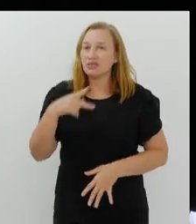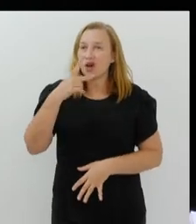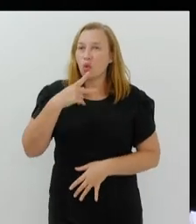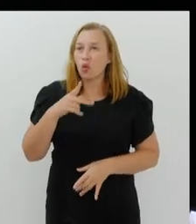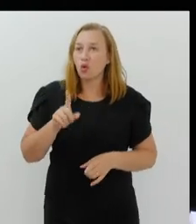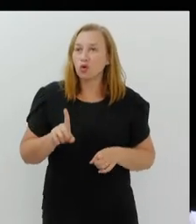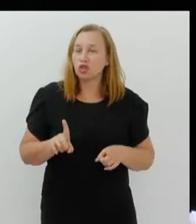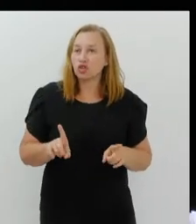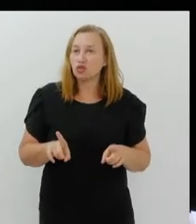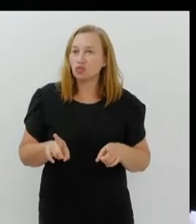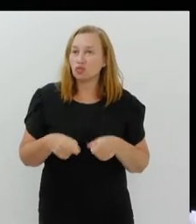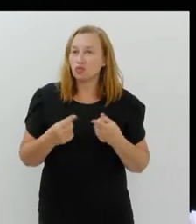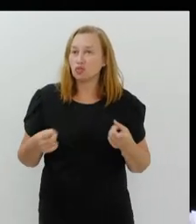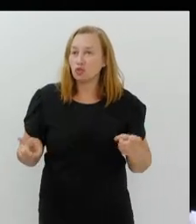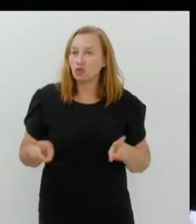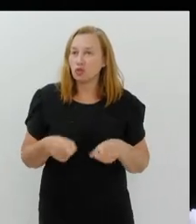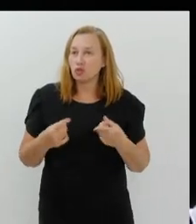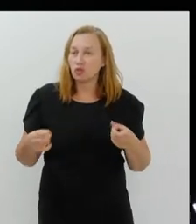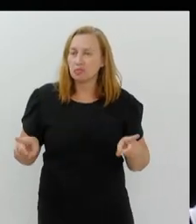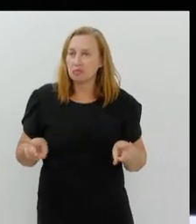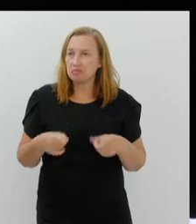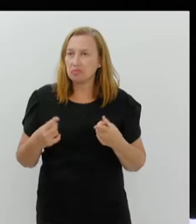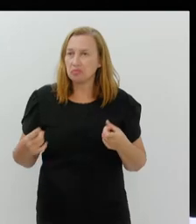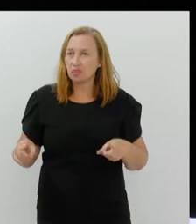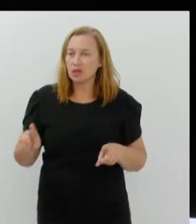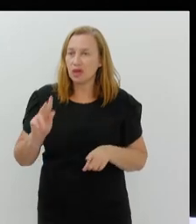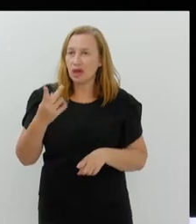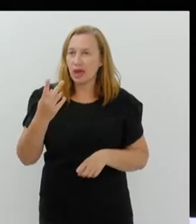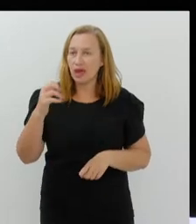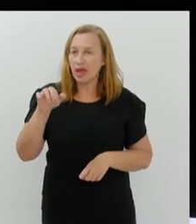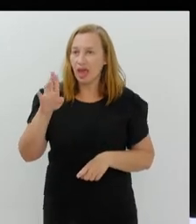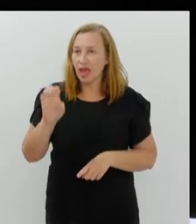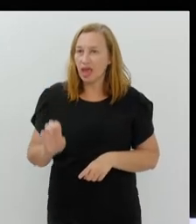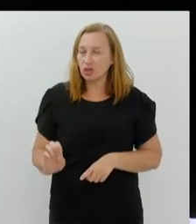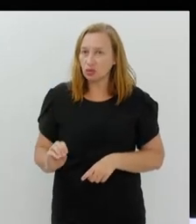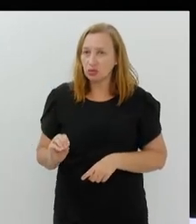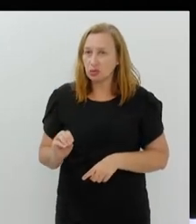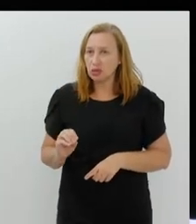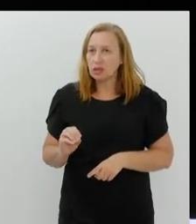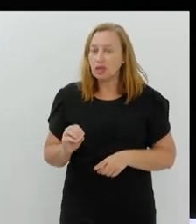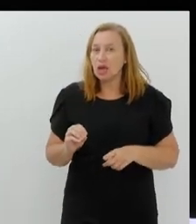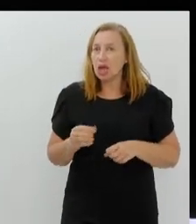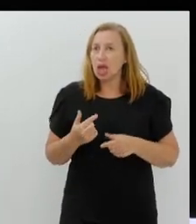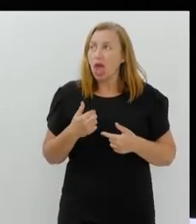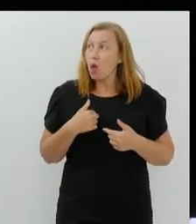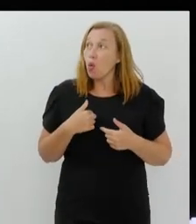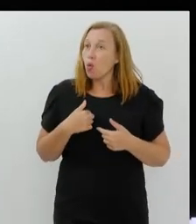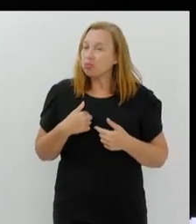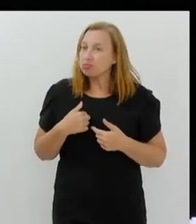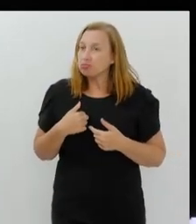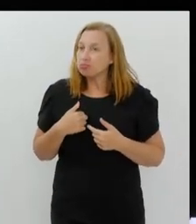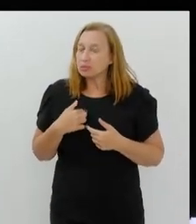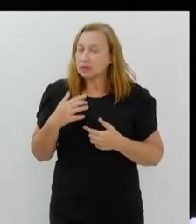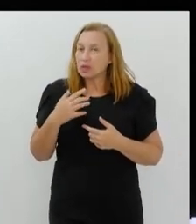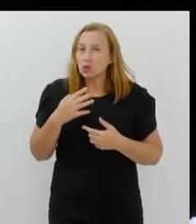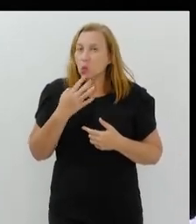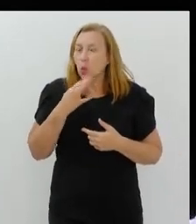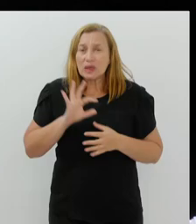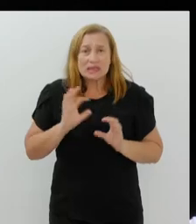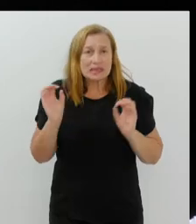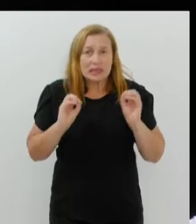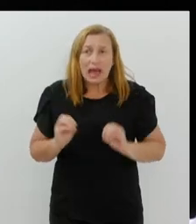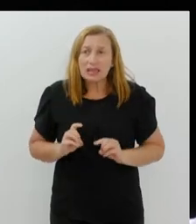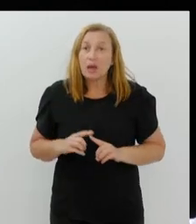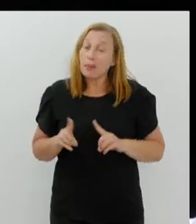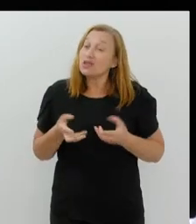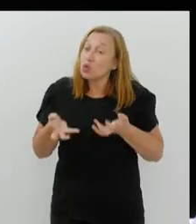tinha falado do lançamento do enredo que nós nos conhecemos, sim, sim. Que não precisava ir, porque ainda não tinha sido anunciada. Eu falava, não, mas eu quero conhecer as pessoas, eu acho... Eu não quero